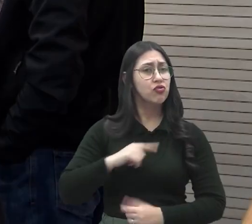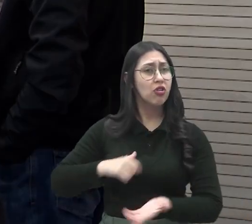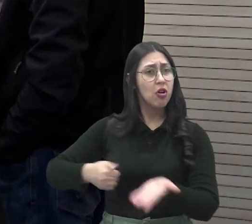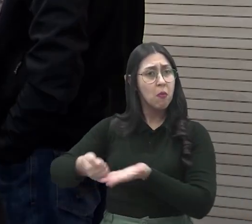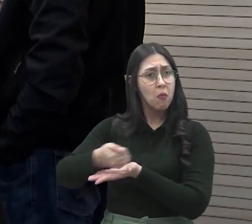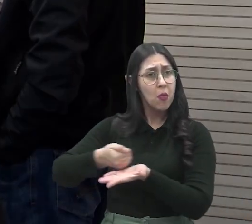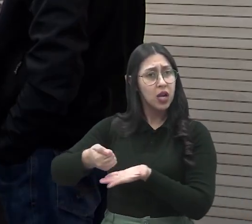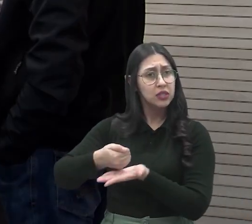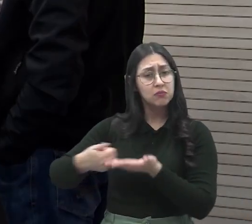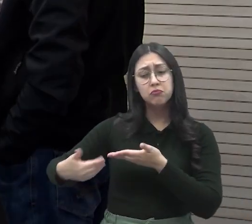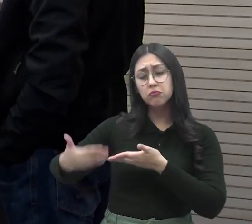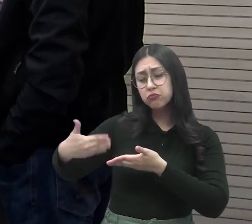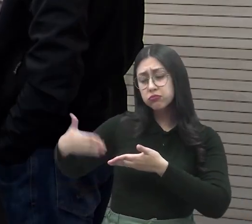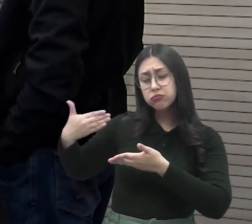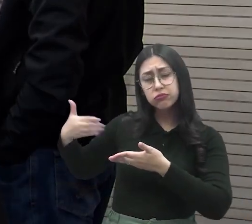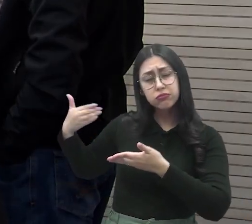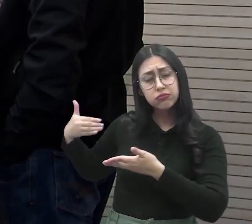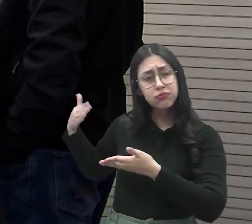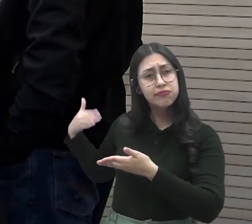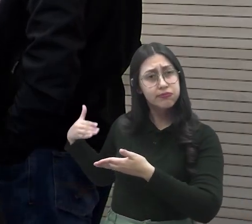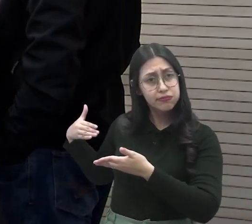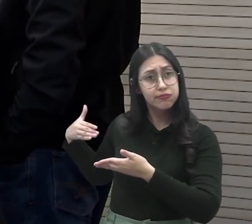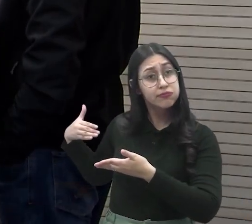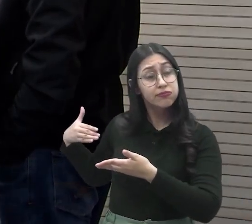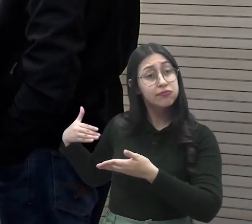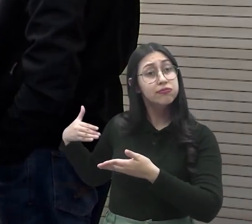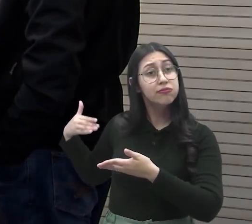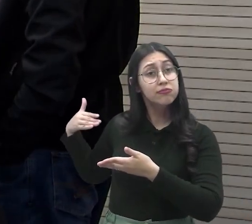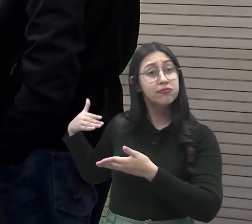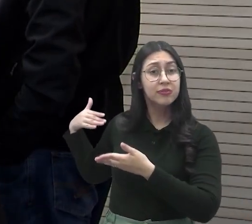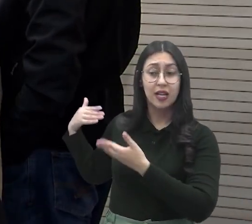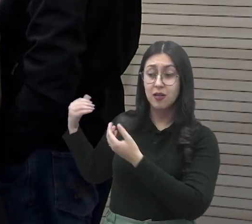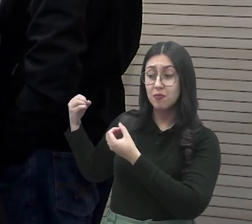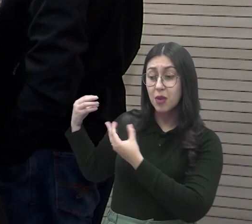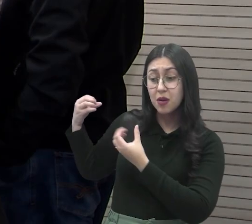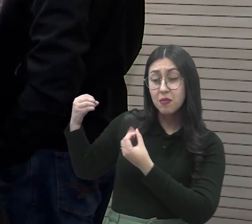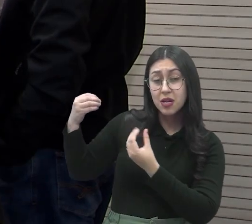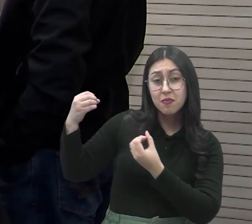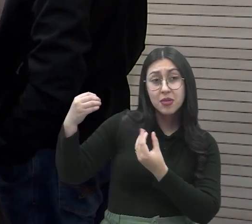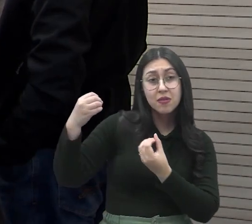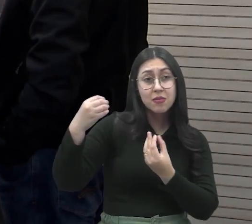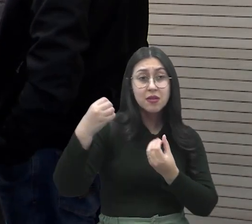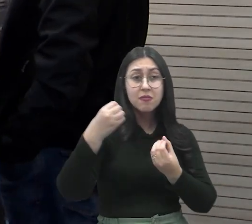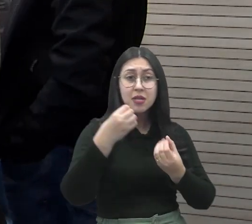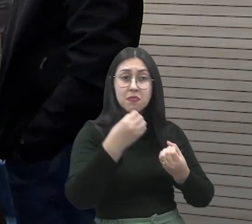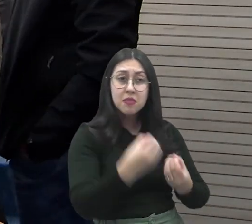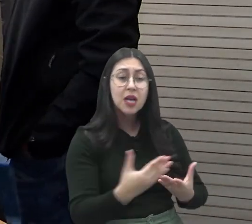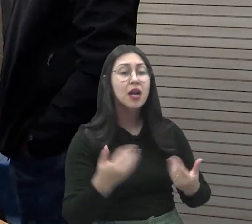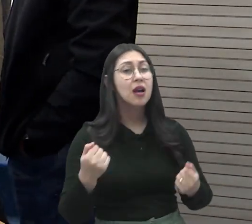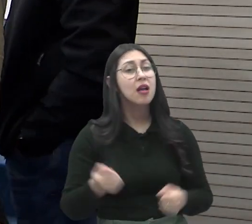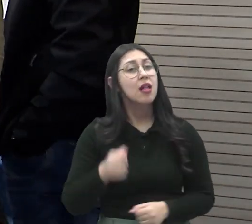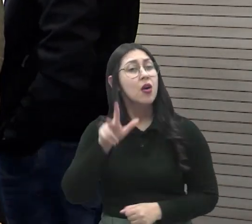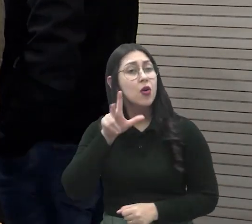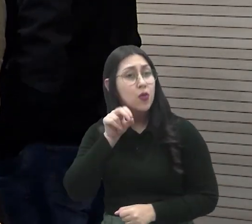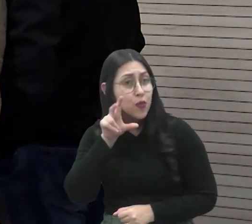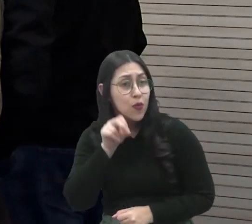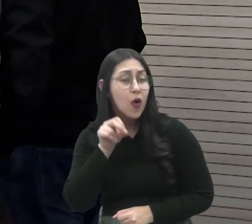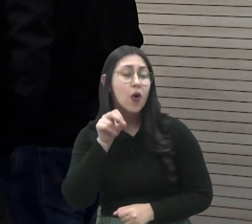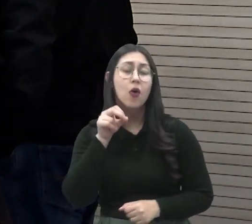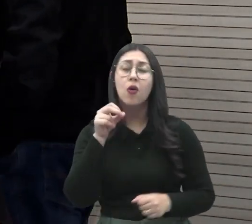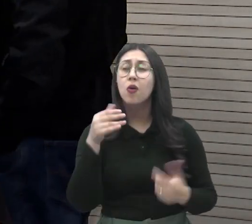justamente nos que vieram antes, né? Naquilo que a gente trouxe dos nossos ancestrais, né? De vô, da